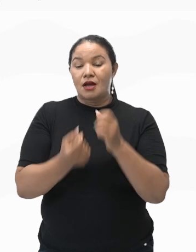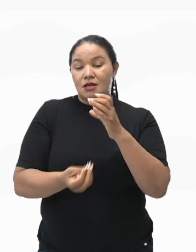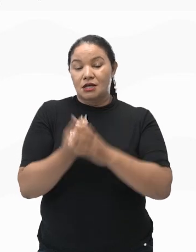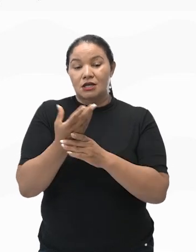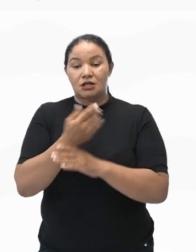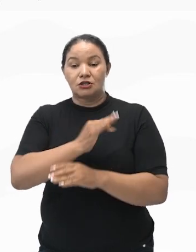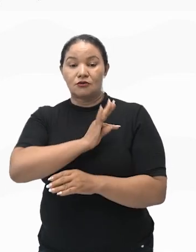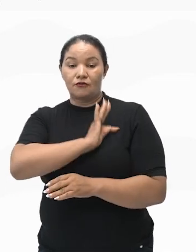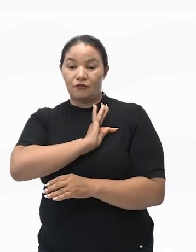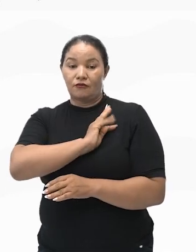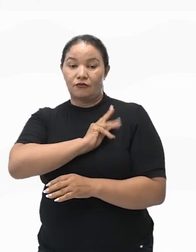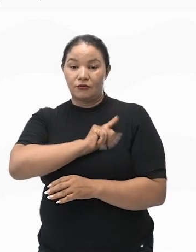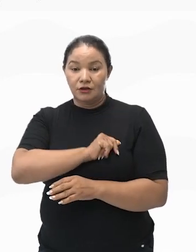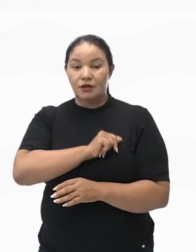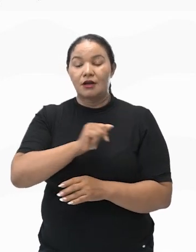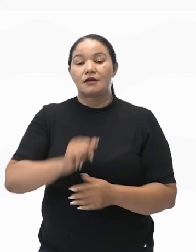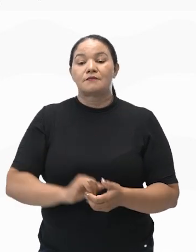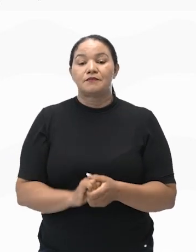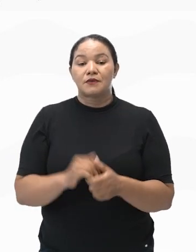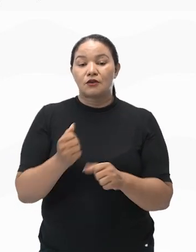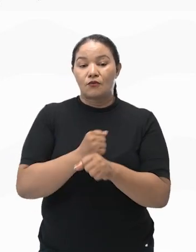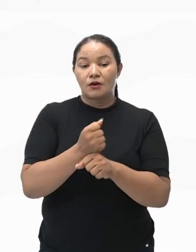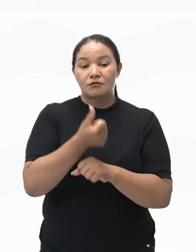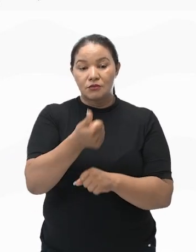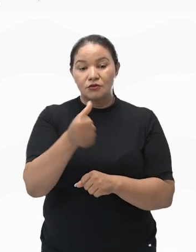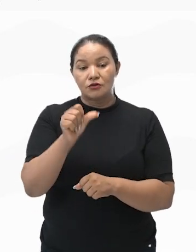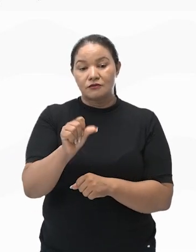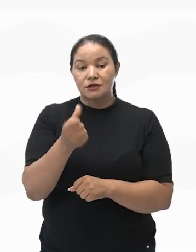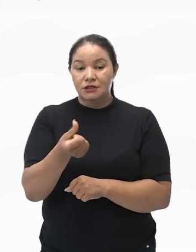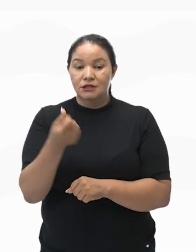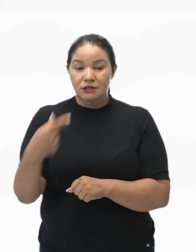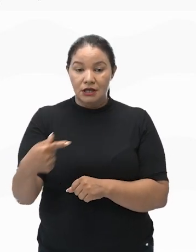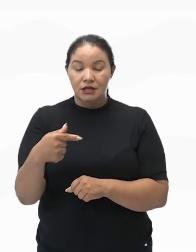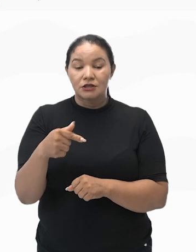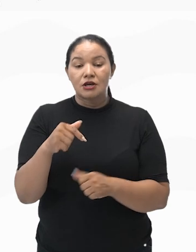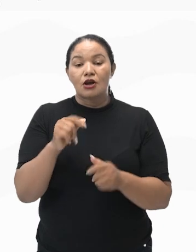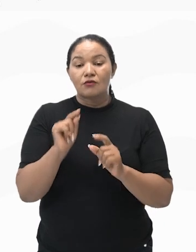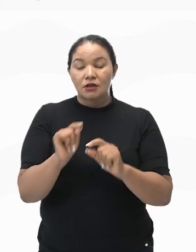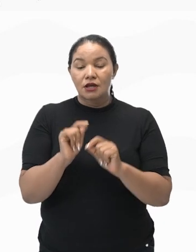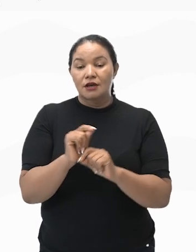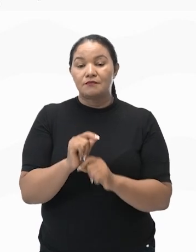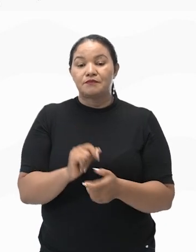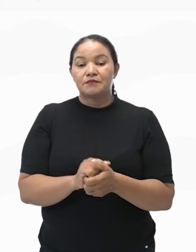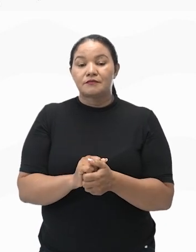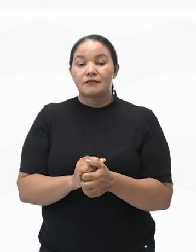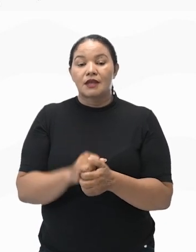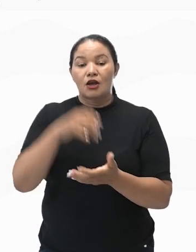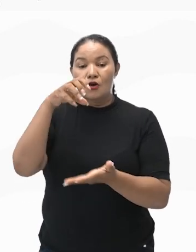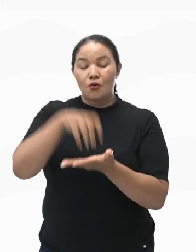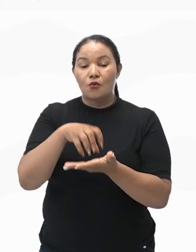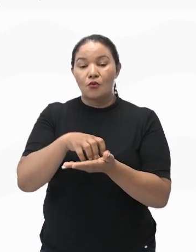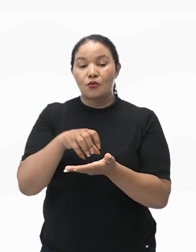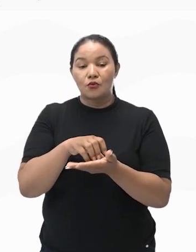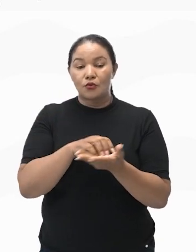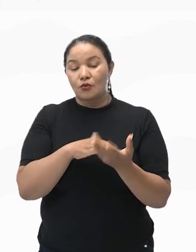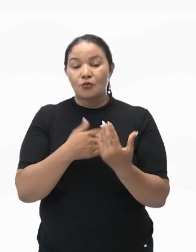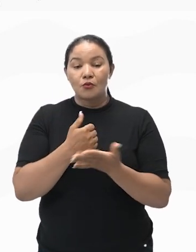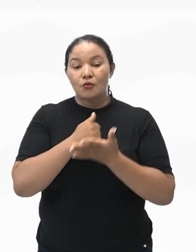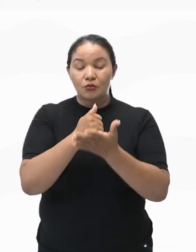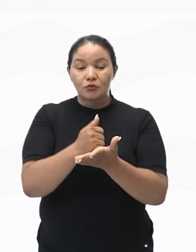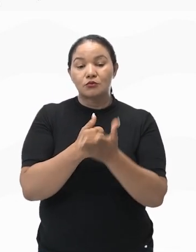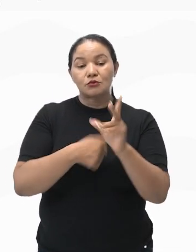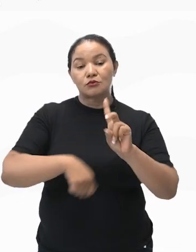no ano de 1967, que é a Fundação Nacional do Índio, como órgão